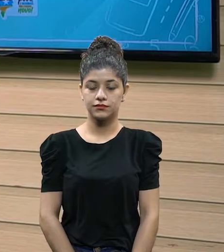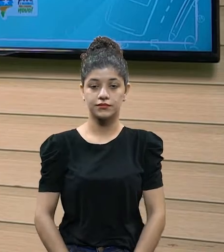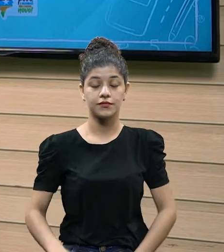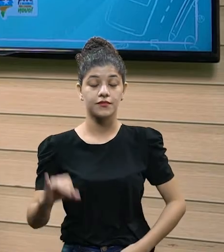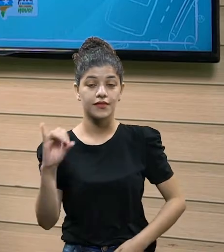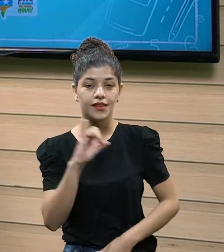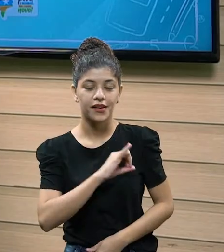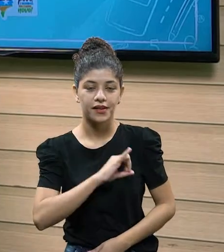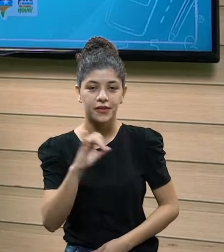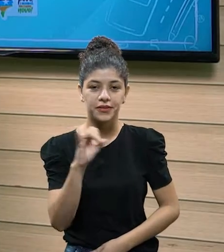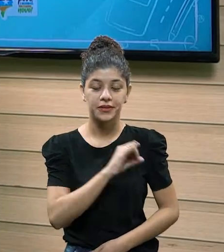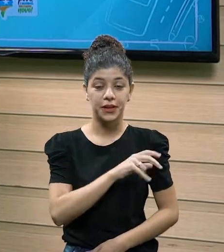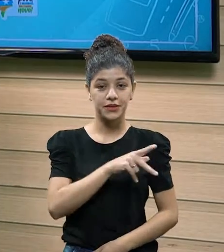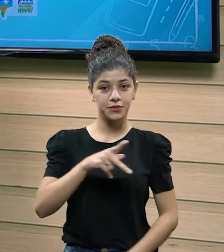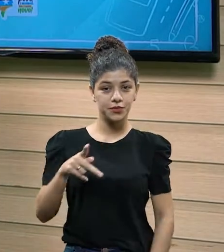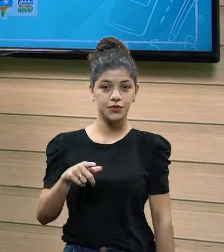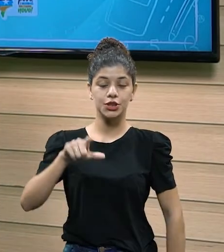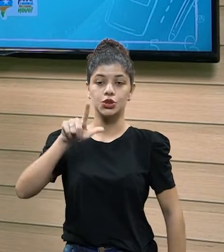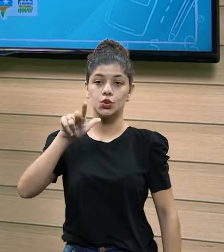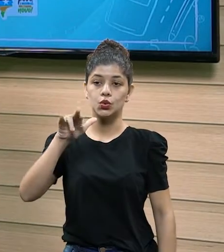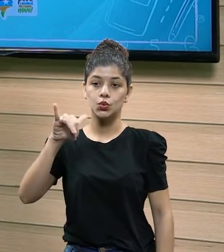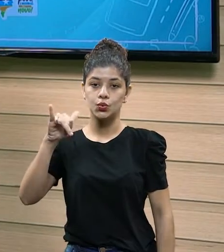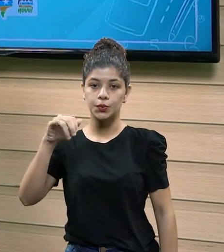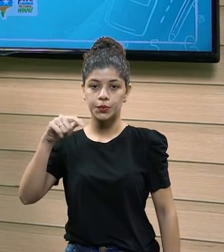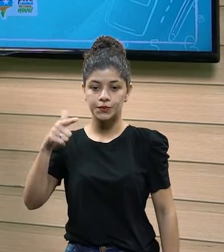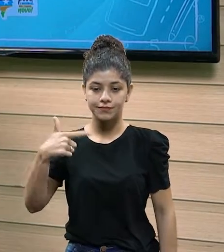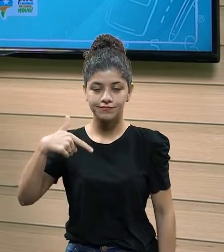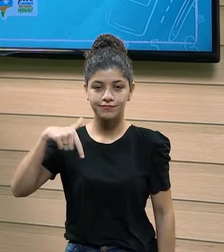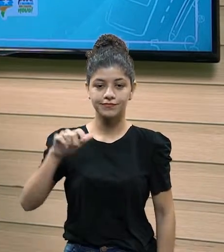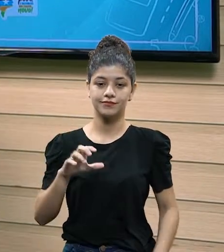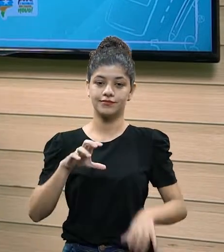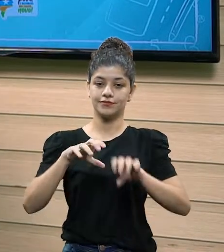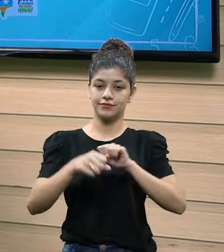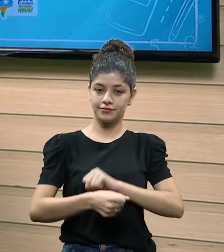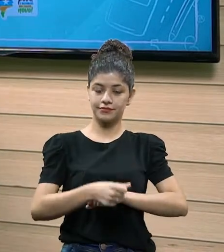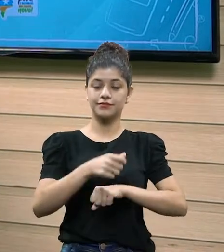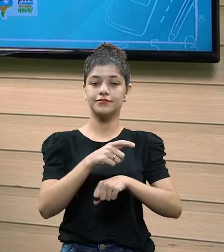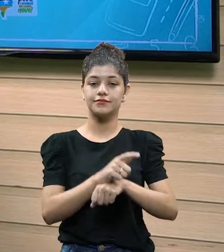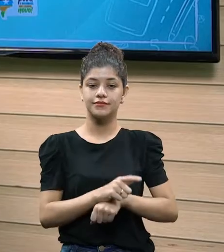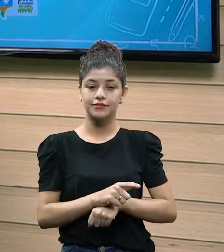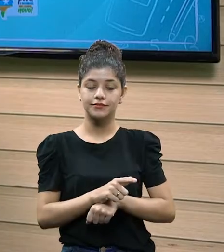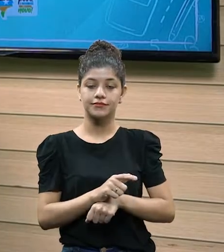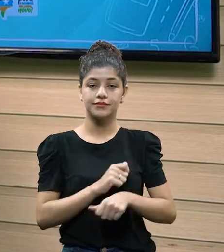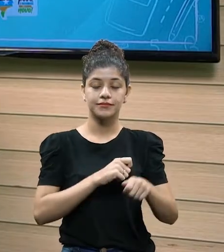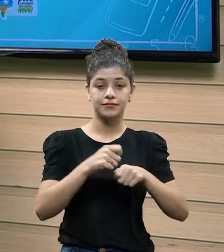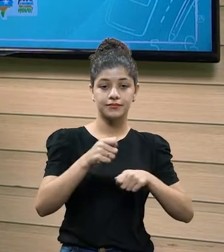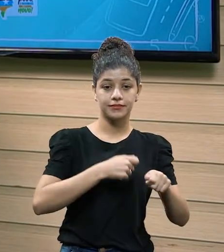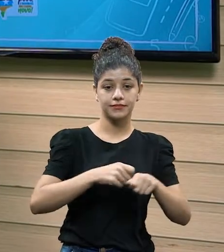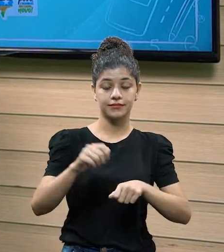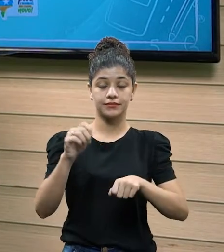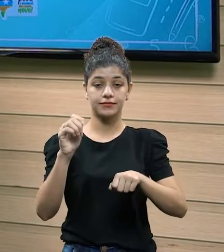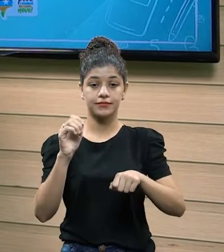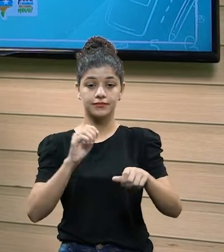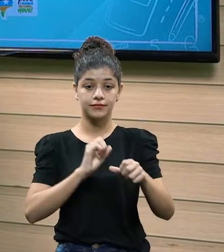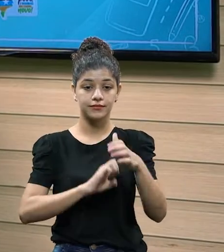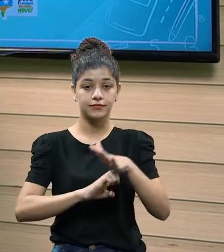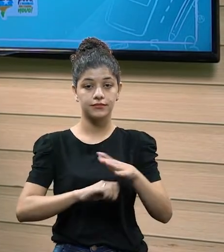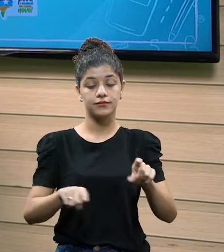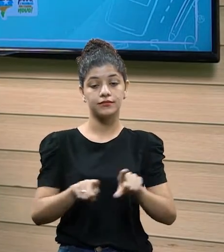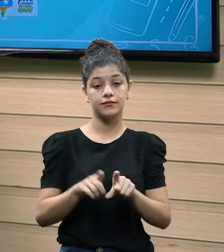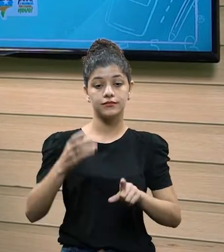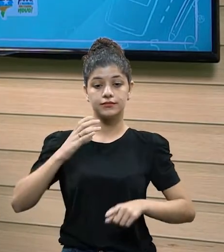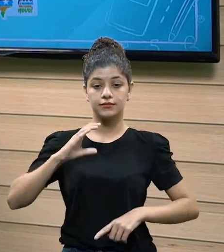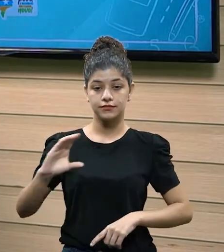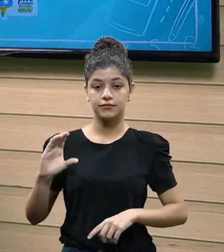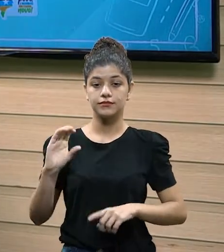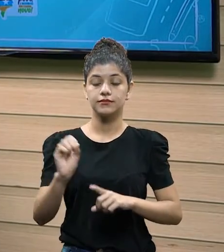Olá, eu sou o professor Luiz Guterres, graduado em Administração de Empresas pelo EMA e também em Ciências Sociais pela UFMA,